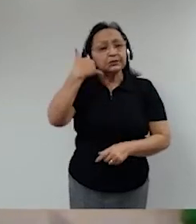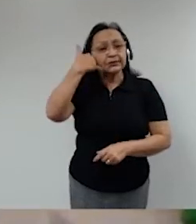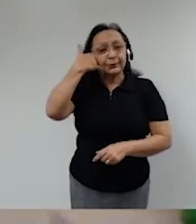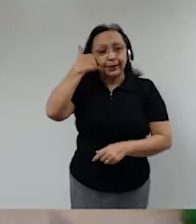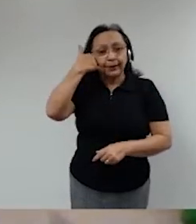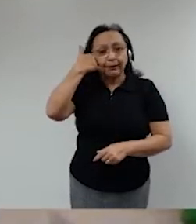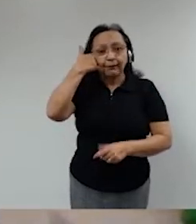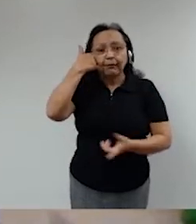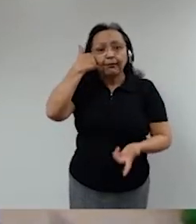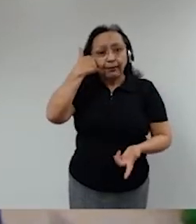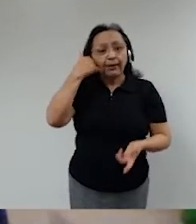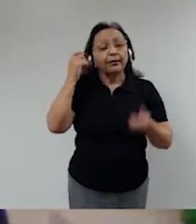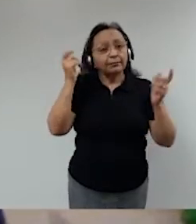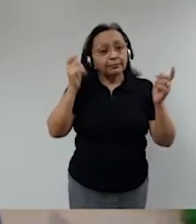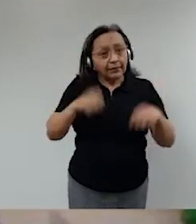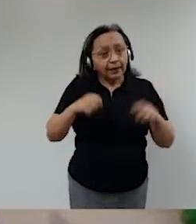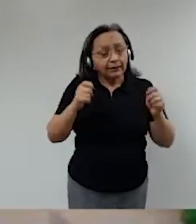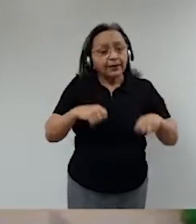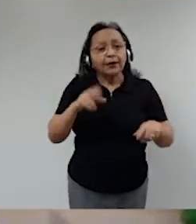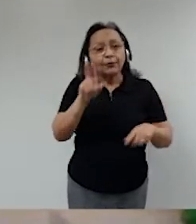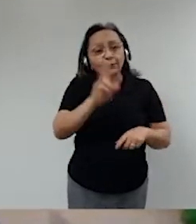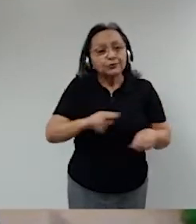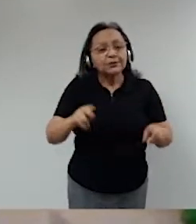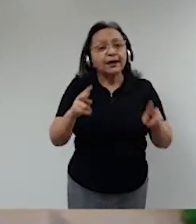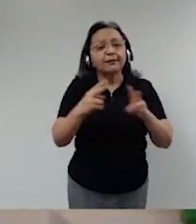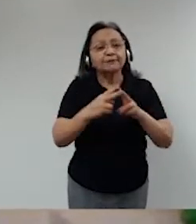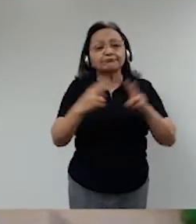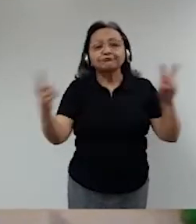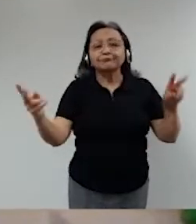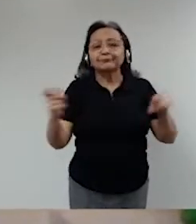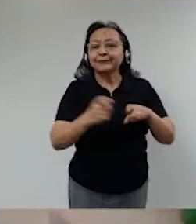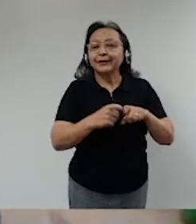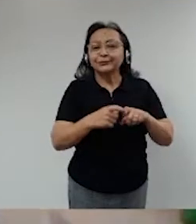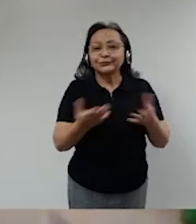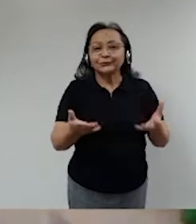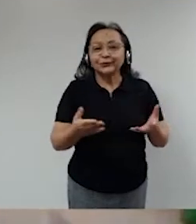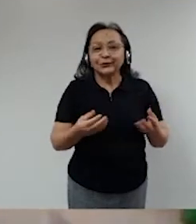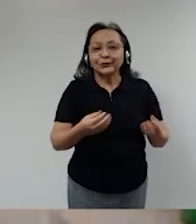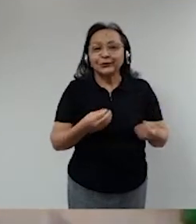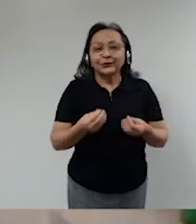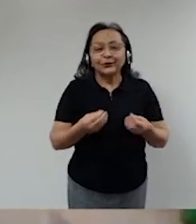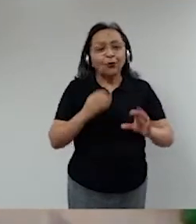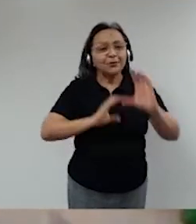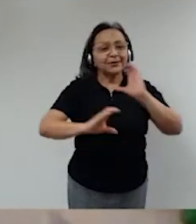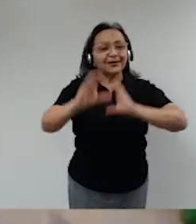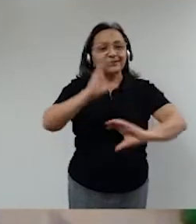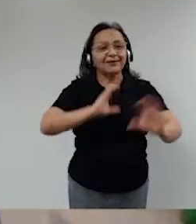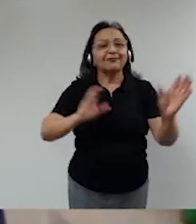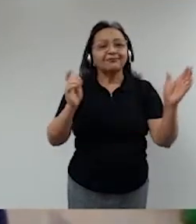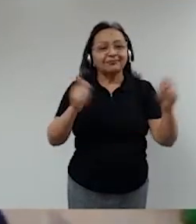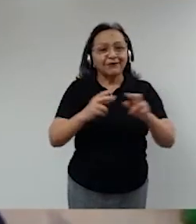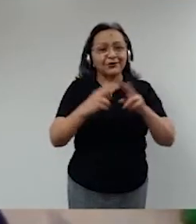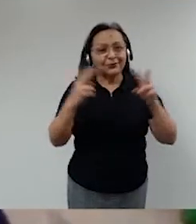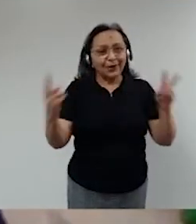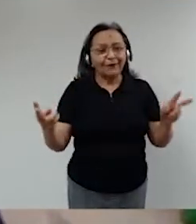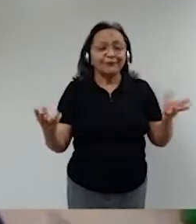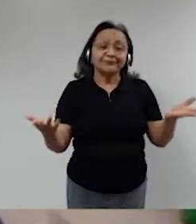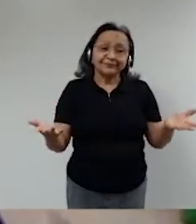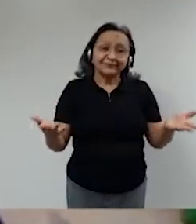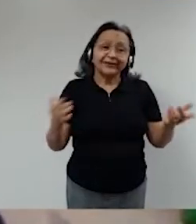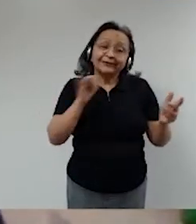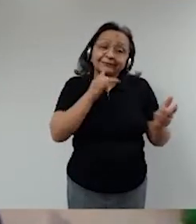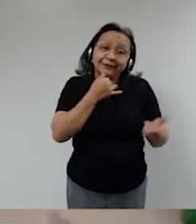ela pode ter esse benefício da telemedicina através da telecomunicação. Infelizmente, no